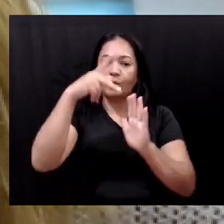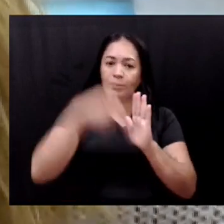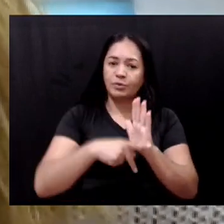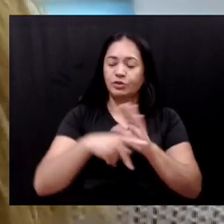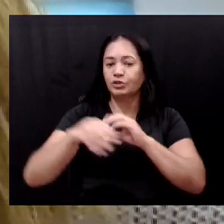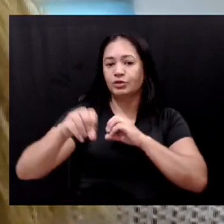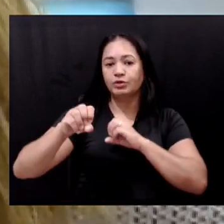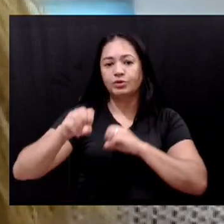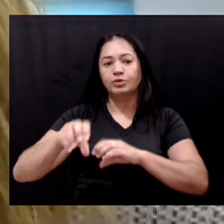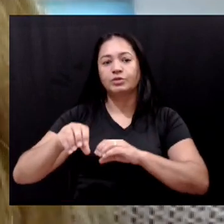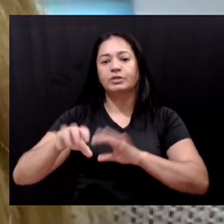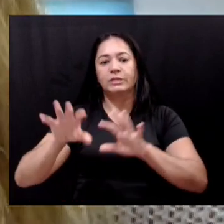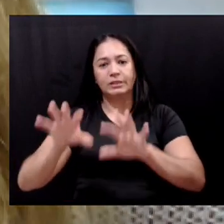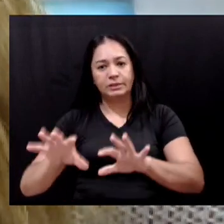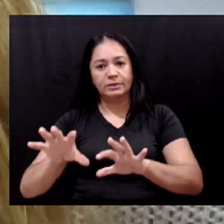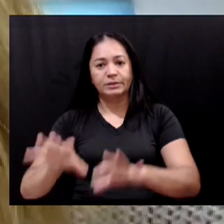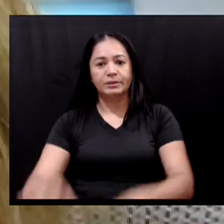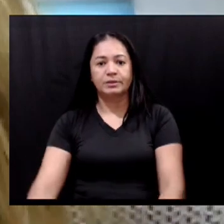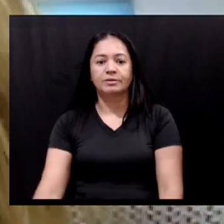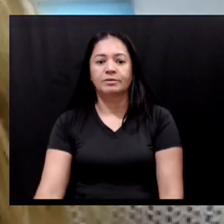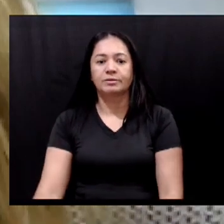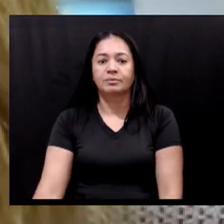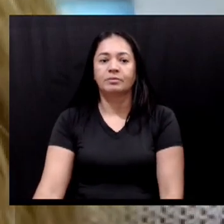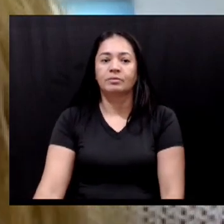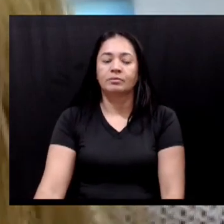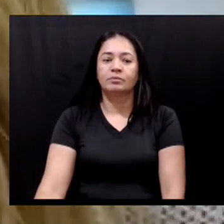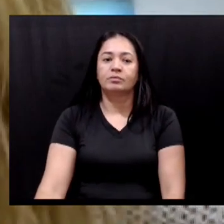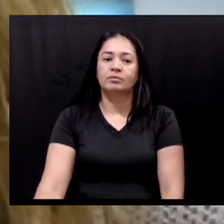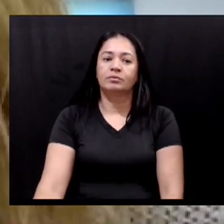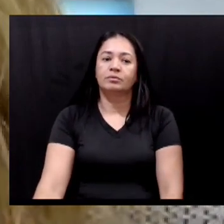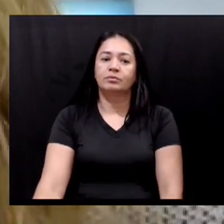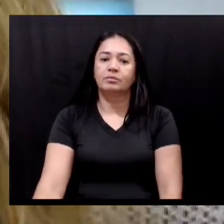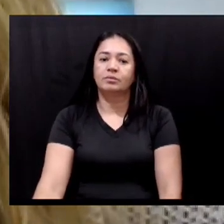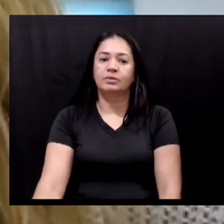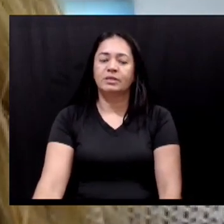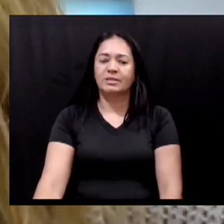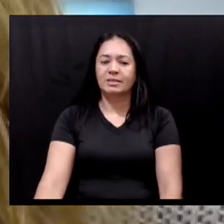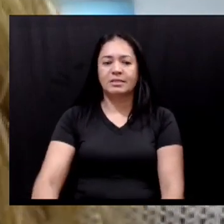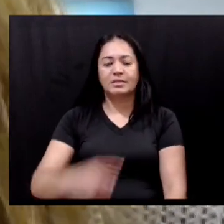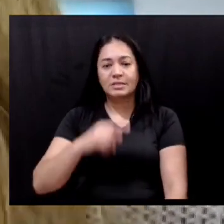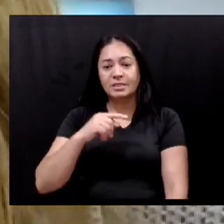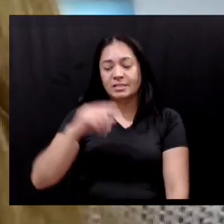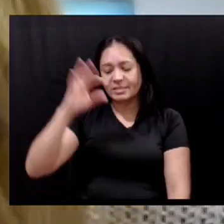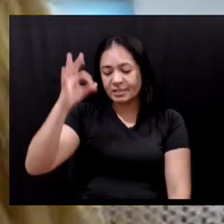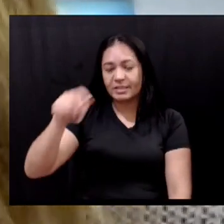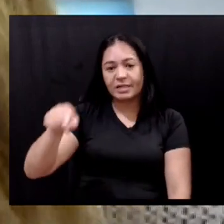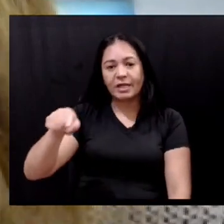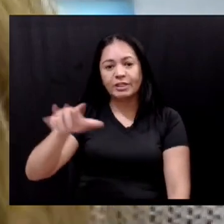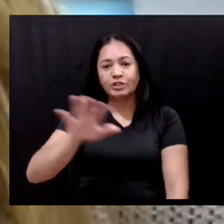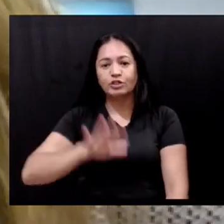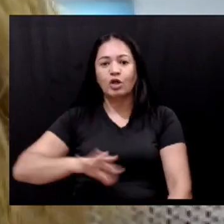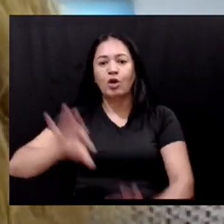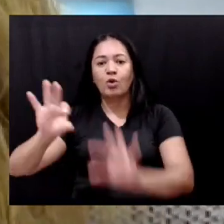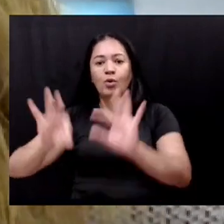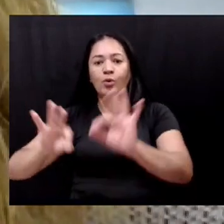sentido, e sem dúvida nenhuma é ali que a gente está moldando esses hábitos para mais